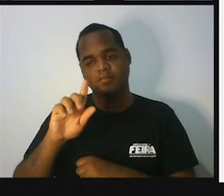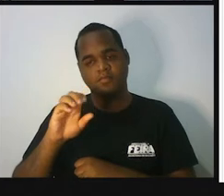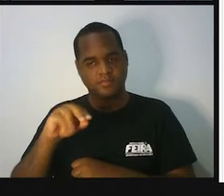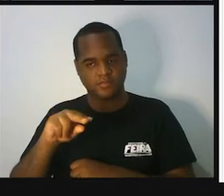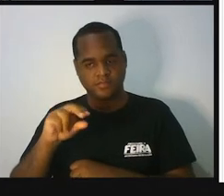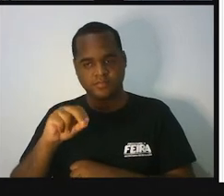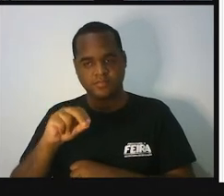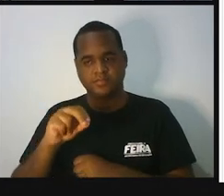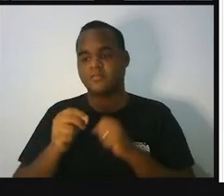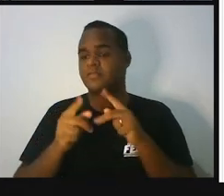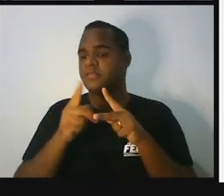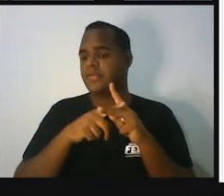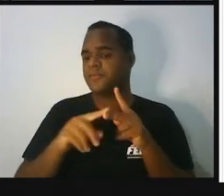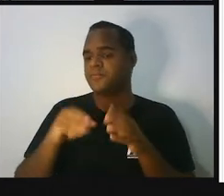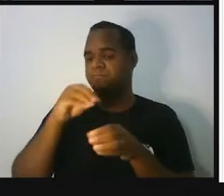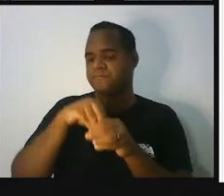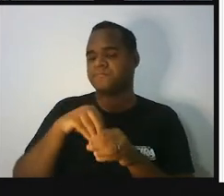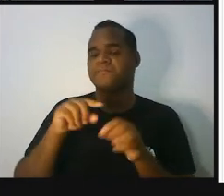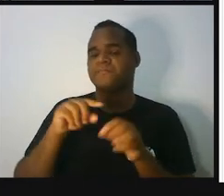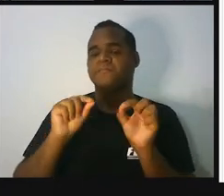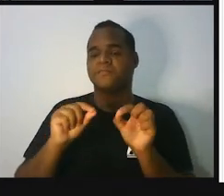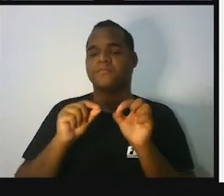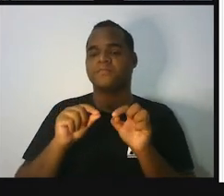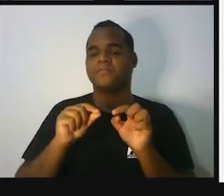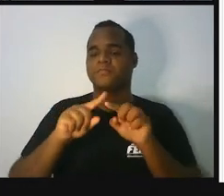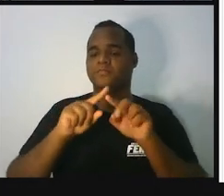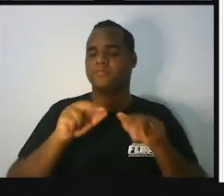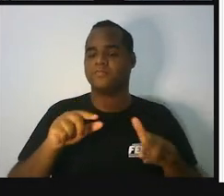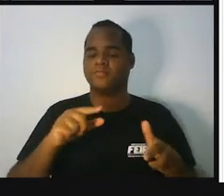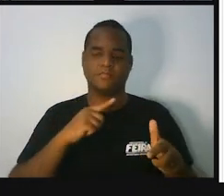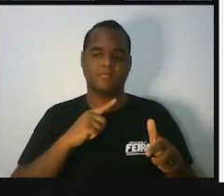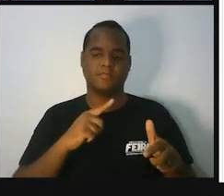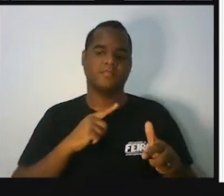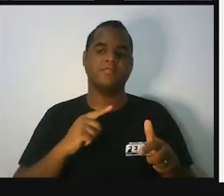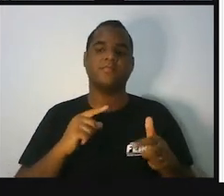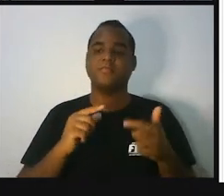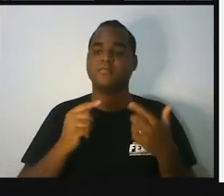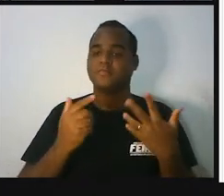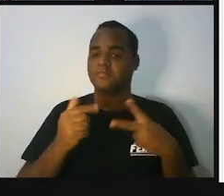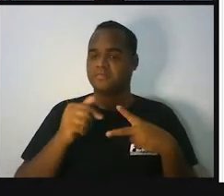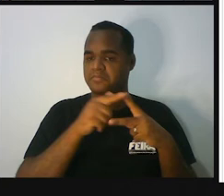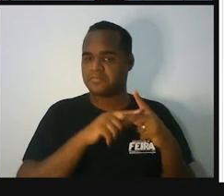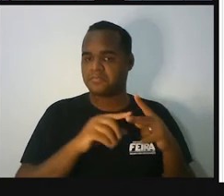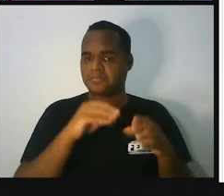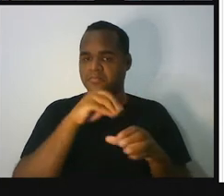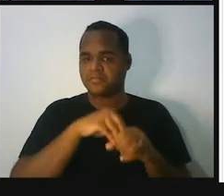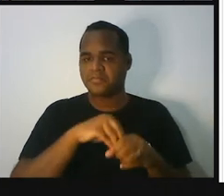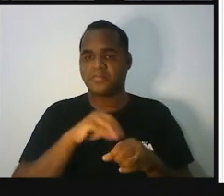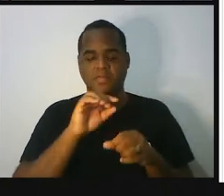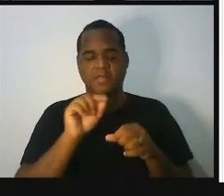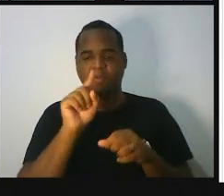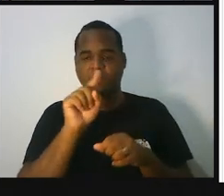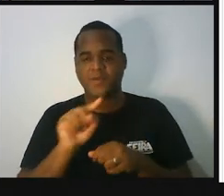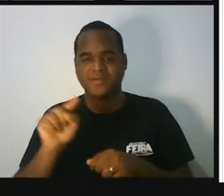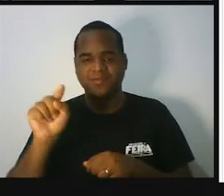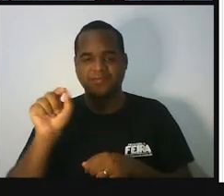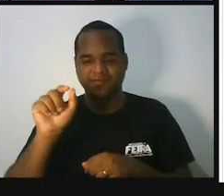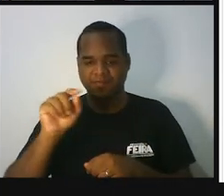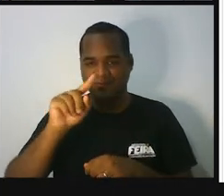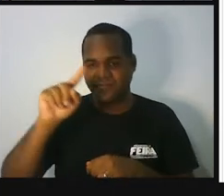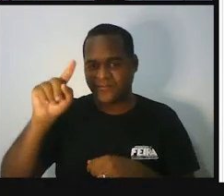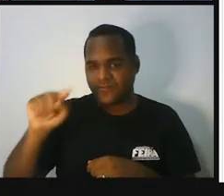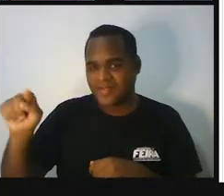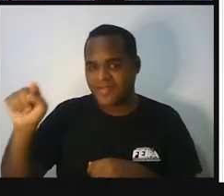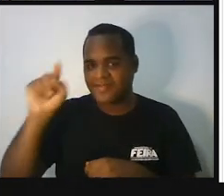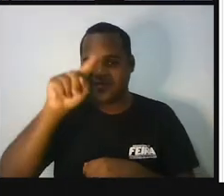de um polígono, são essas aberturas aqui, ó. Cada abertura dessa é um ângulo interno do